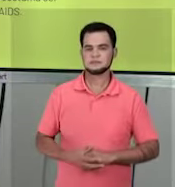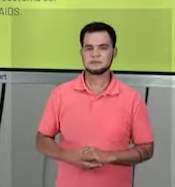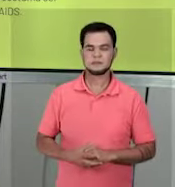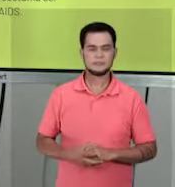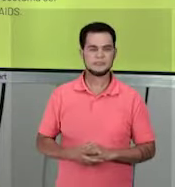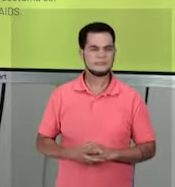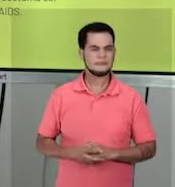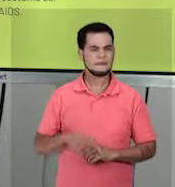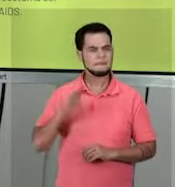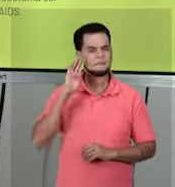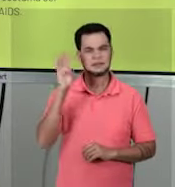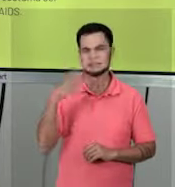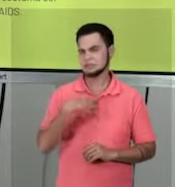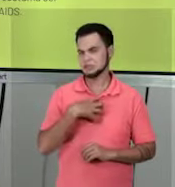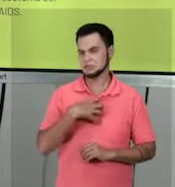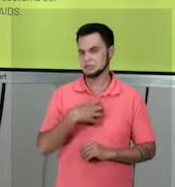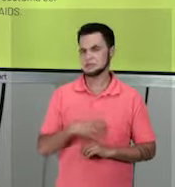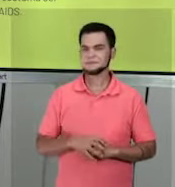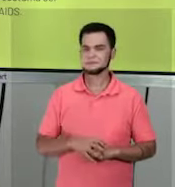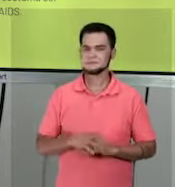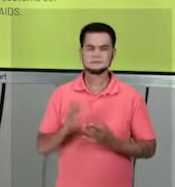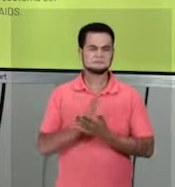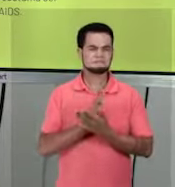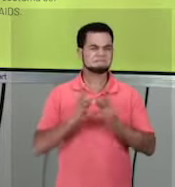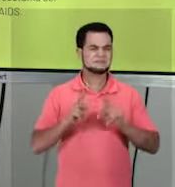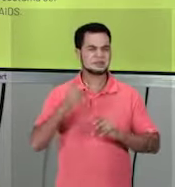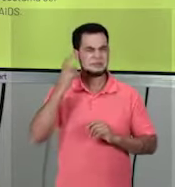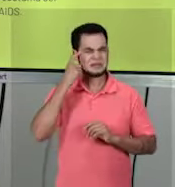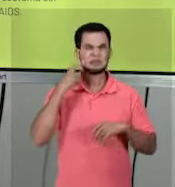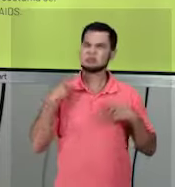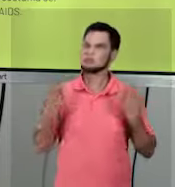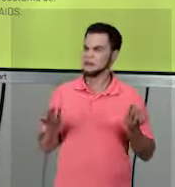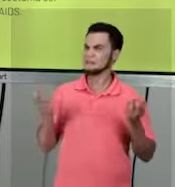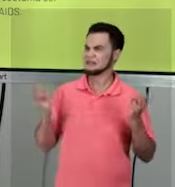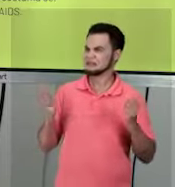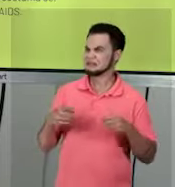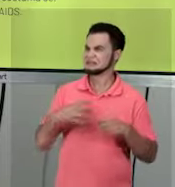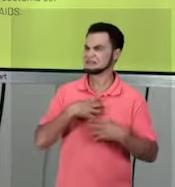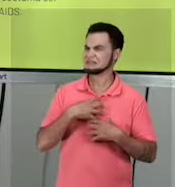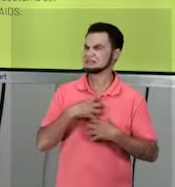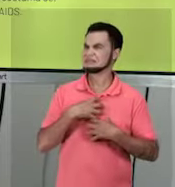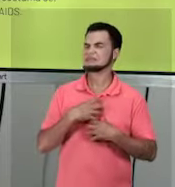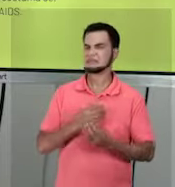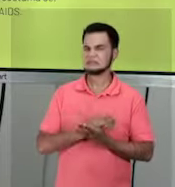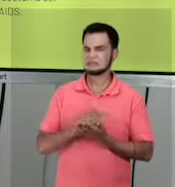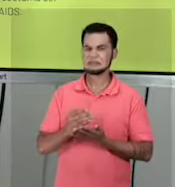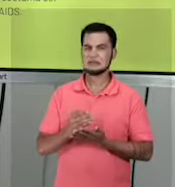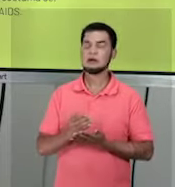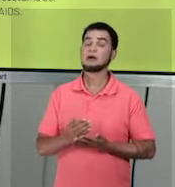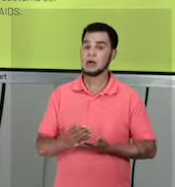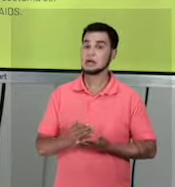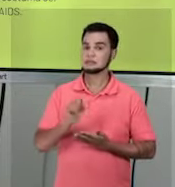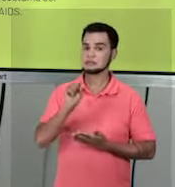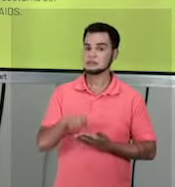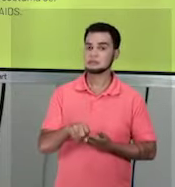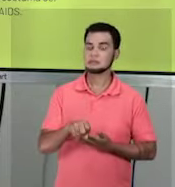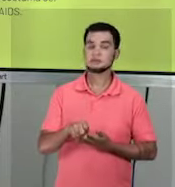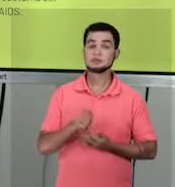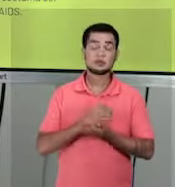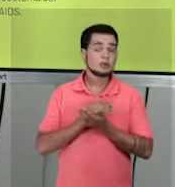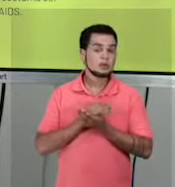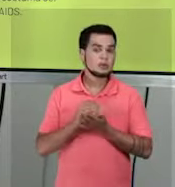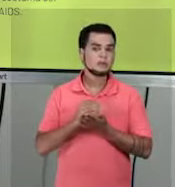sintomas. Aí, algumas pessoas podem se perguntar assim, mas tem alguns sintomas iniciais? Sim. A pessoa, quando ela se